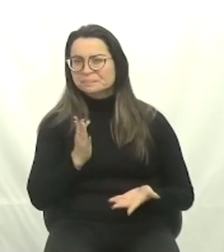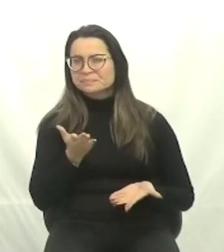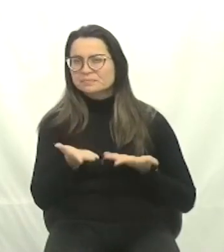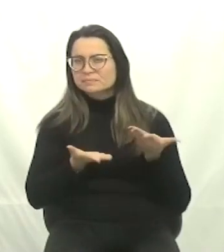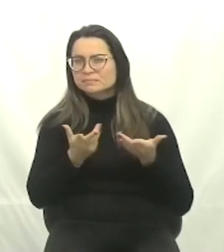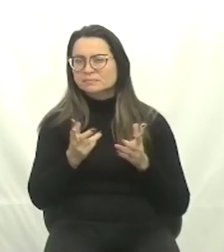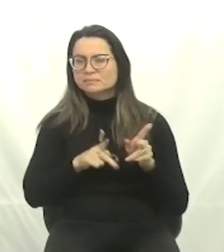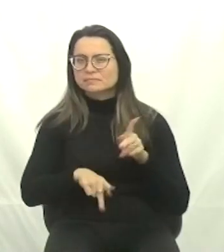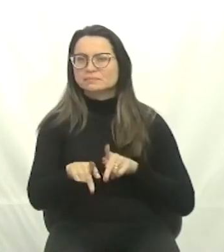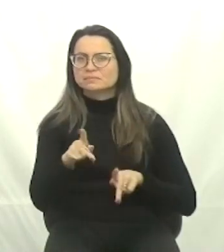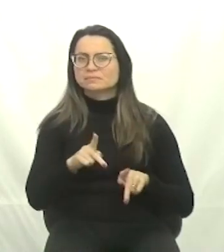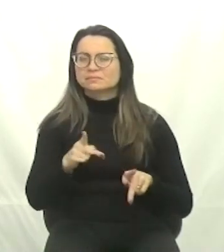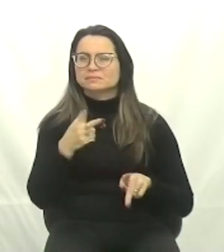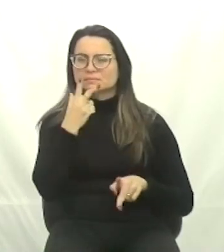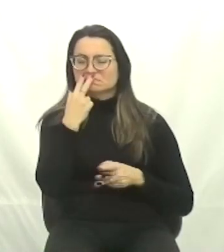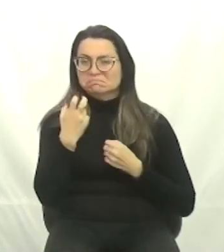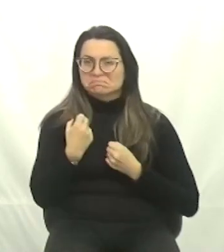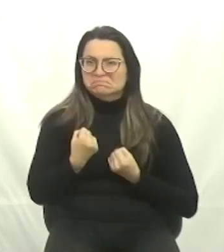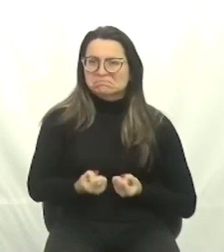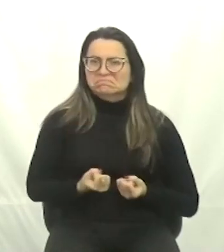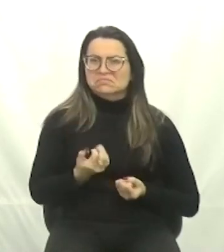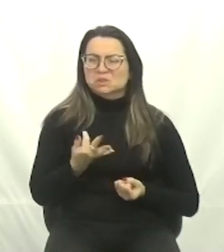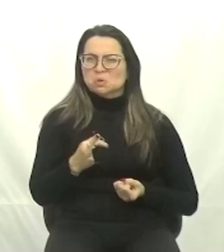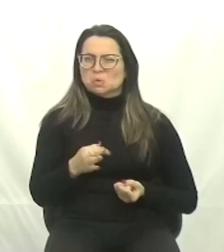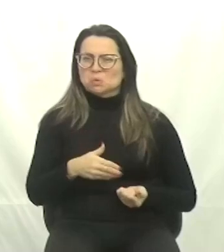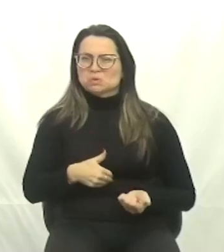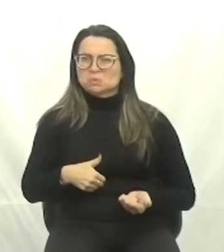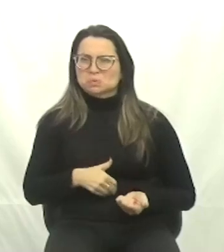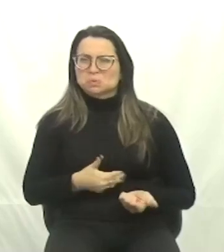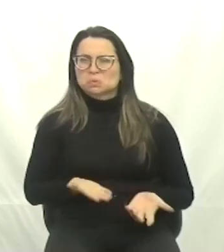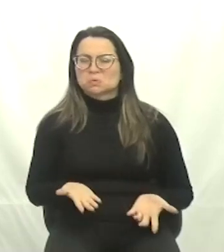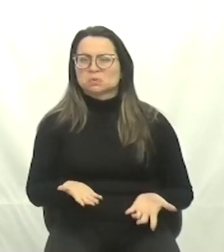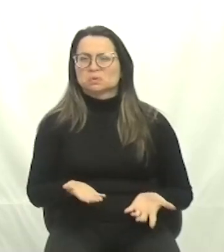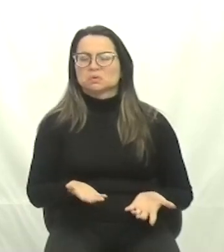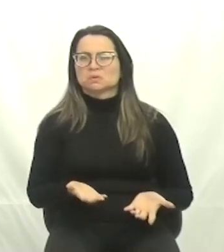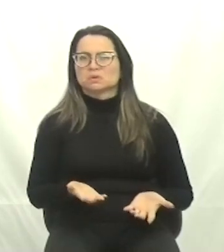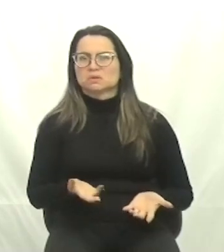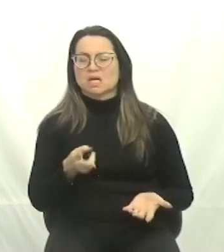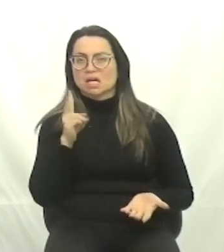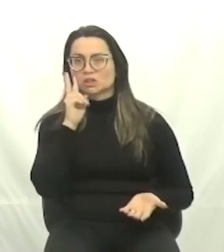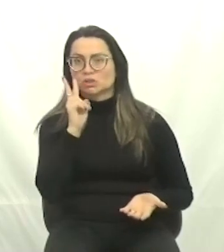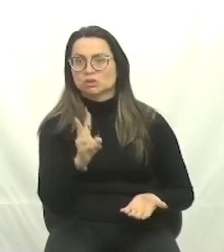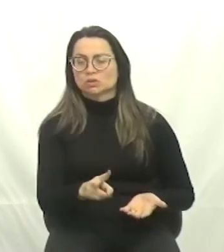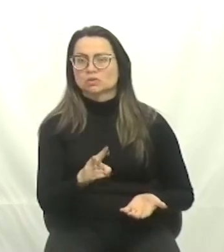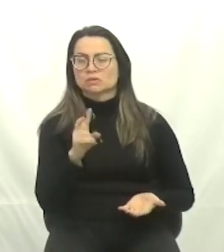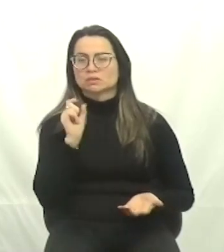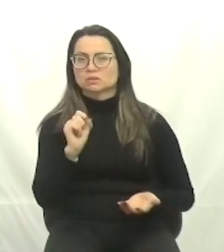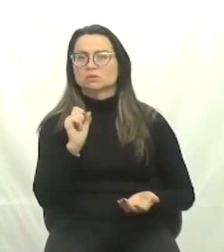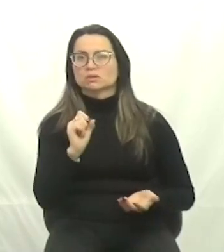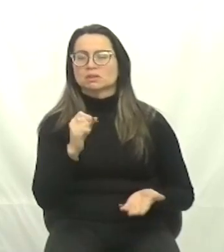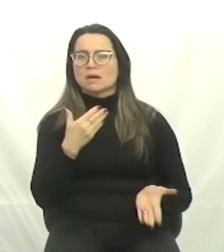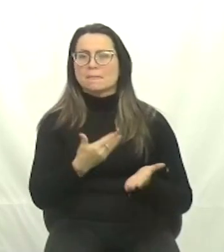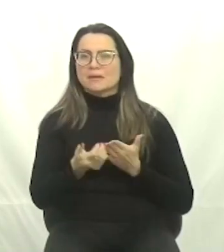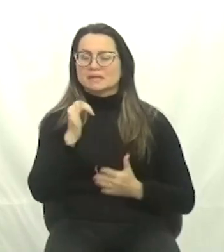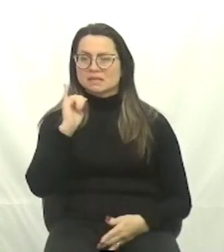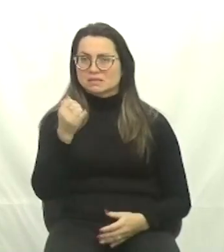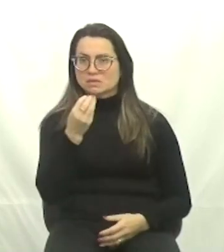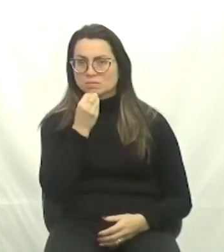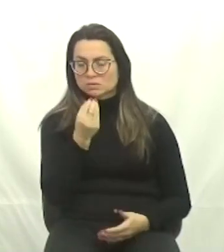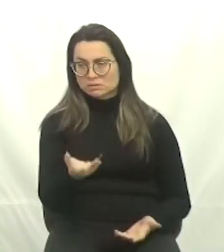um peso e dói o estômago de ver perder essa